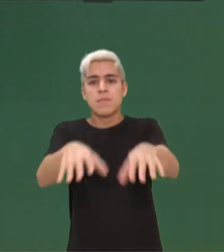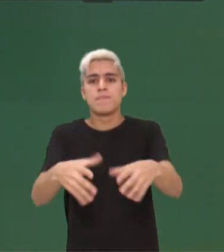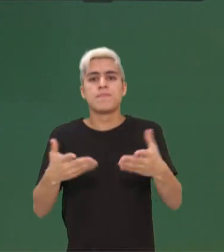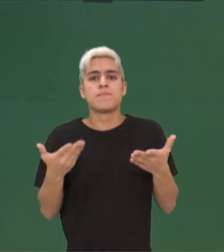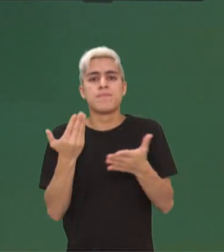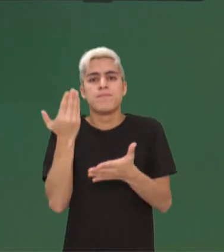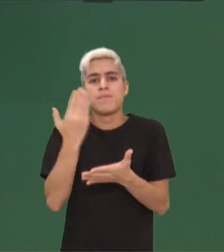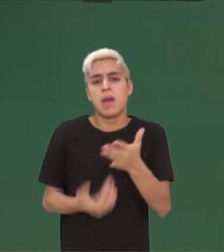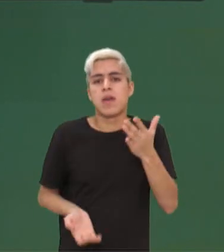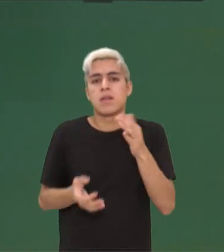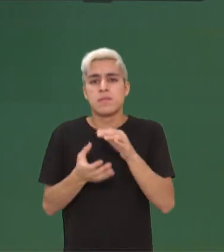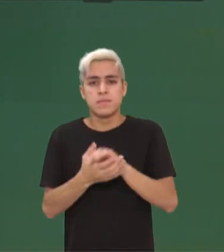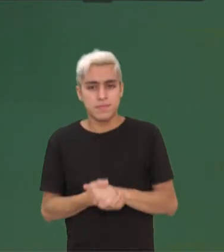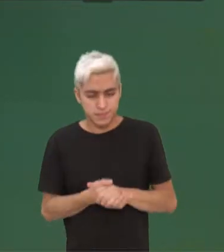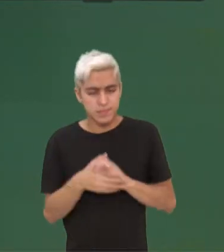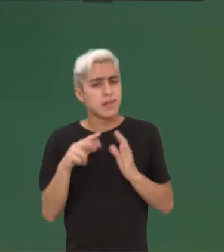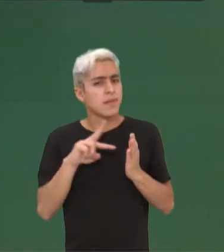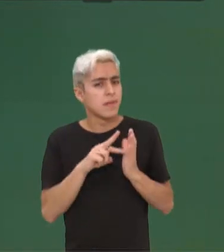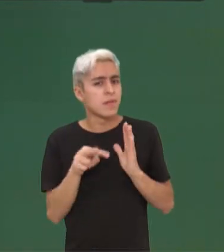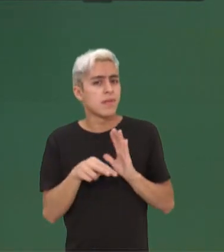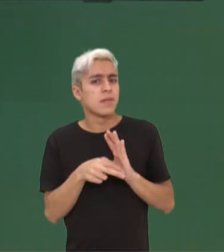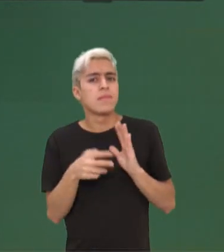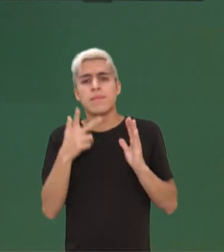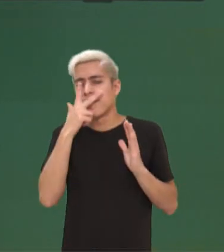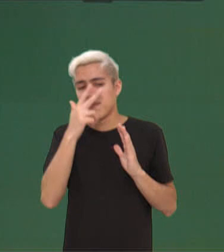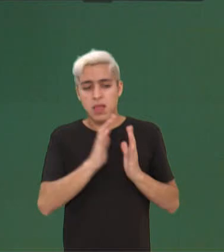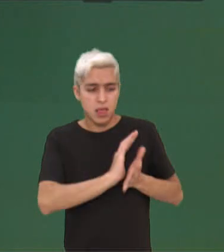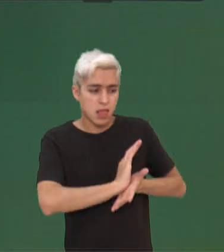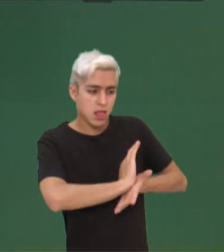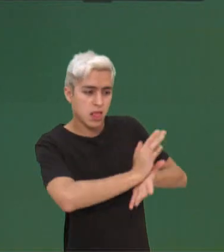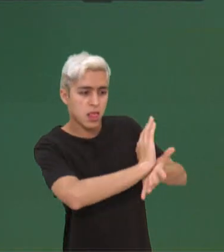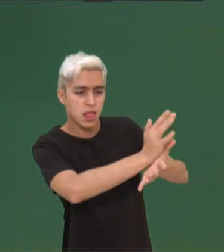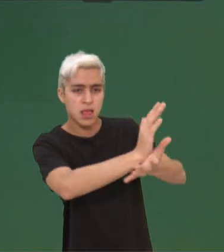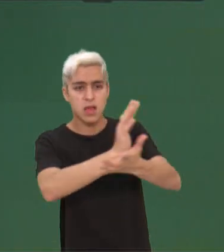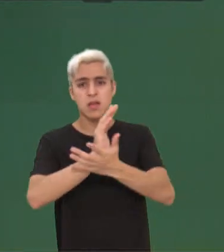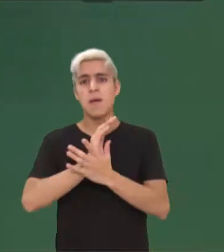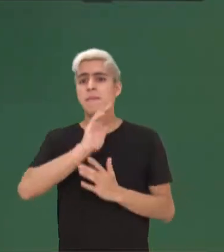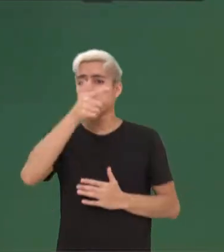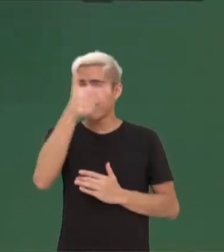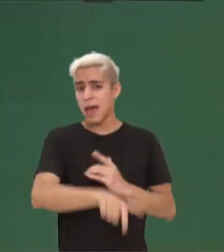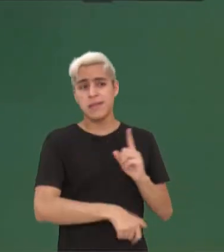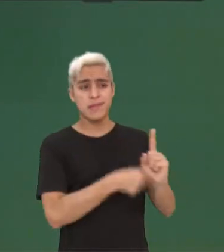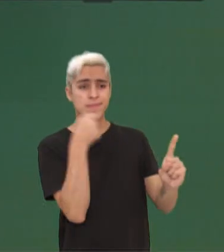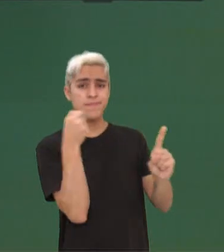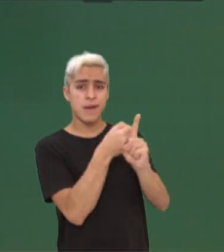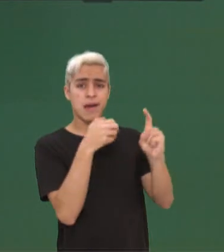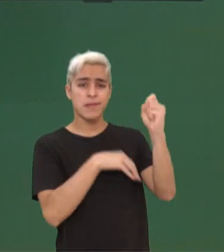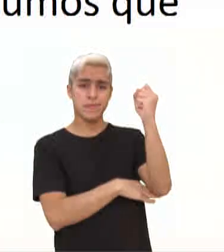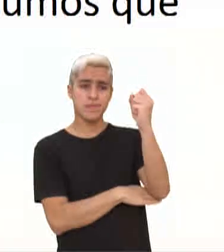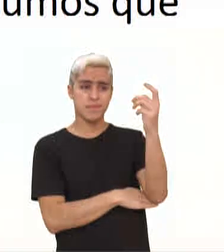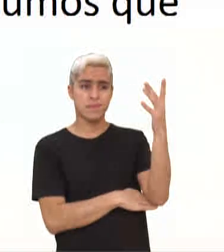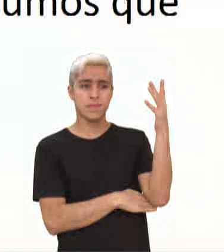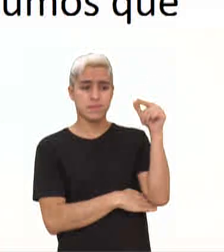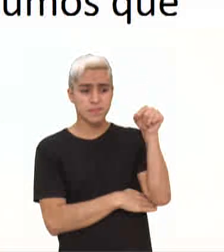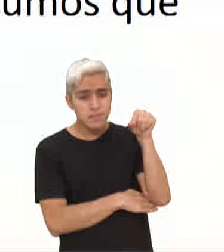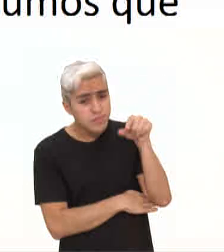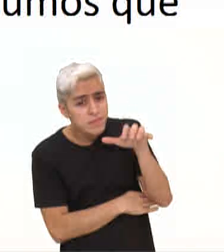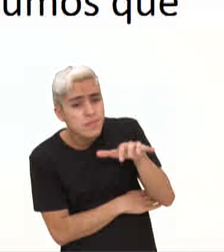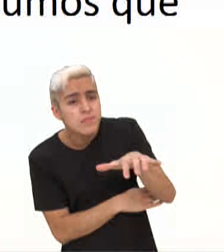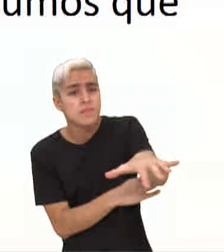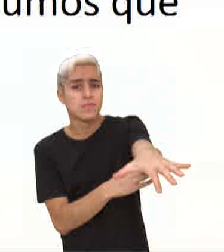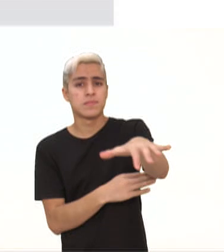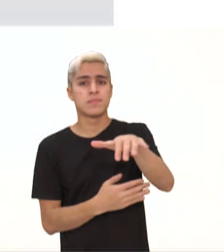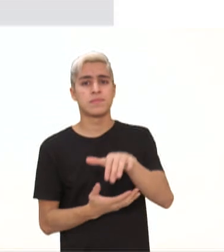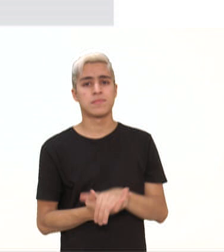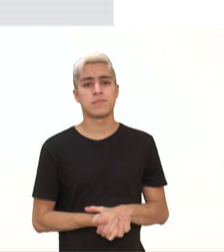desperdício. Então eu estou, de certo modo, degradando também ou gerando impactos ambientais